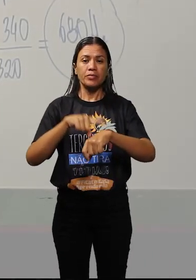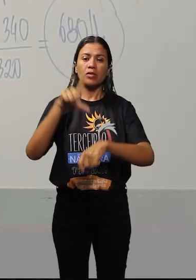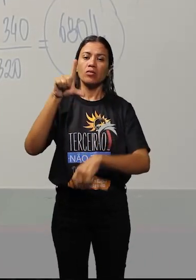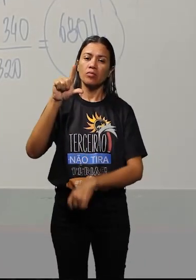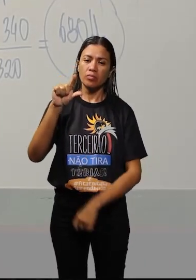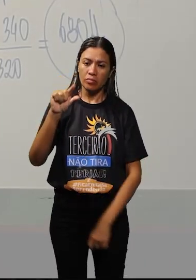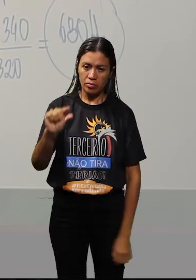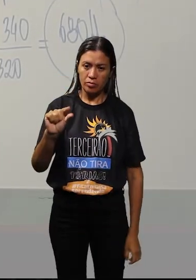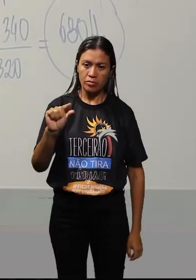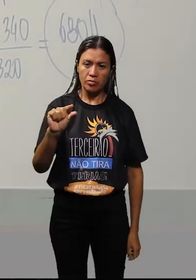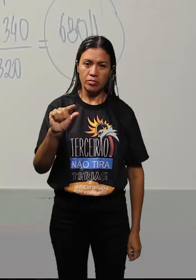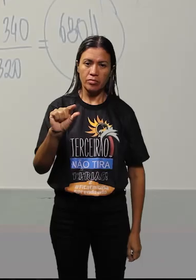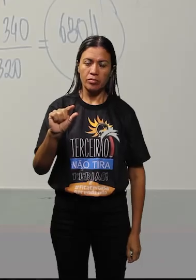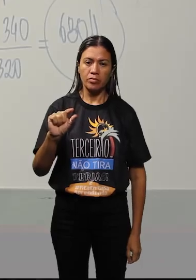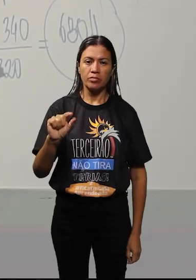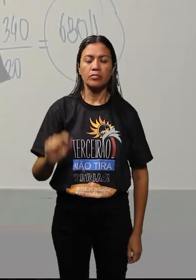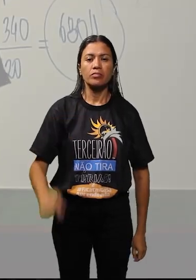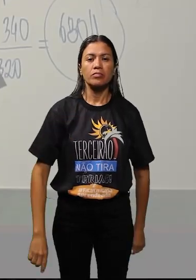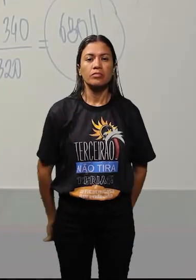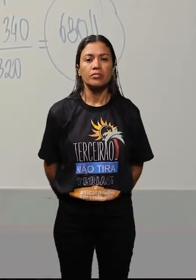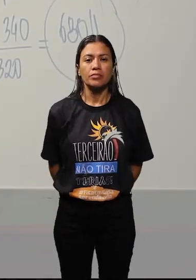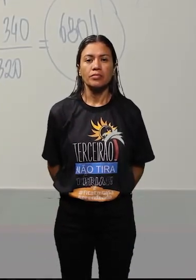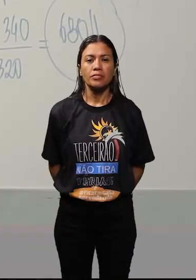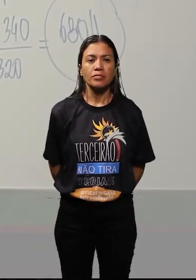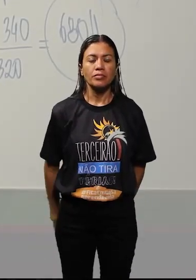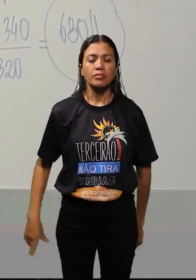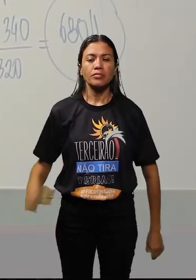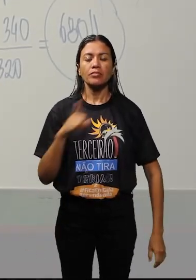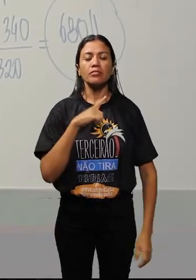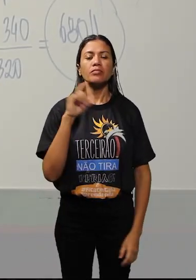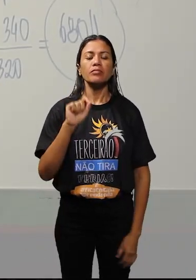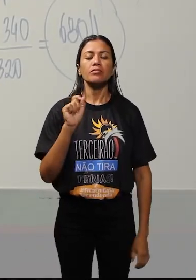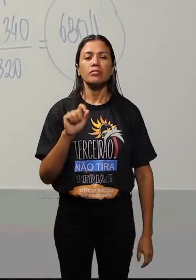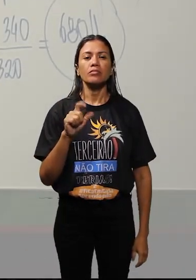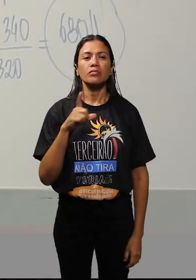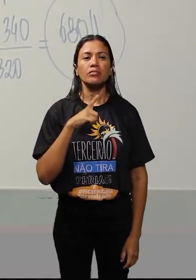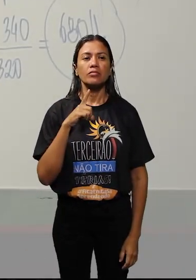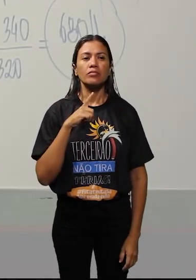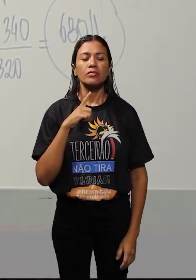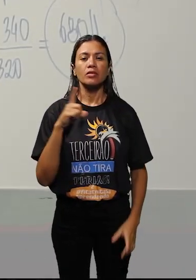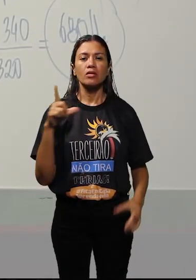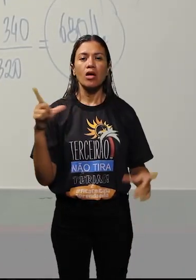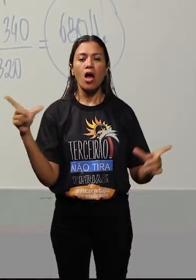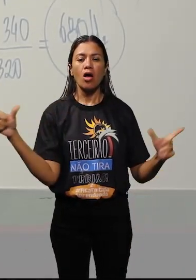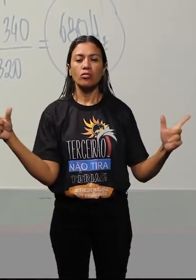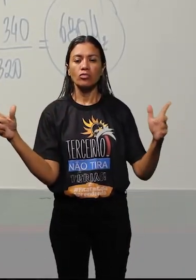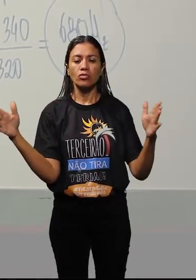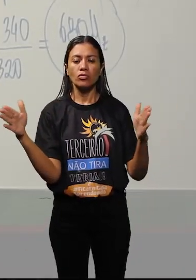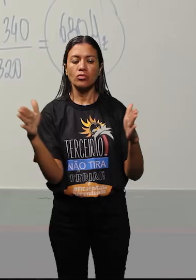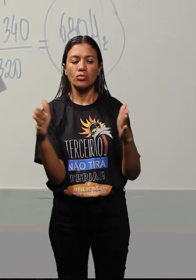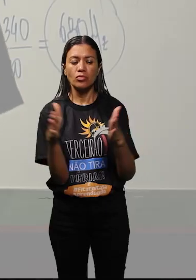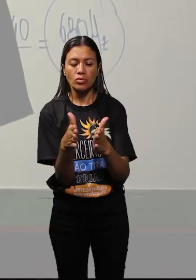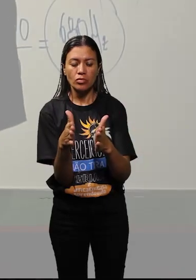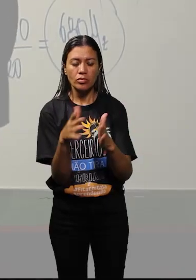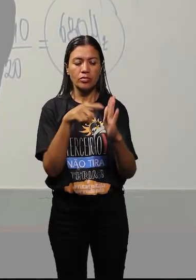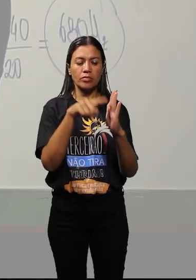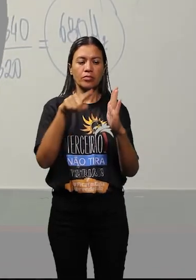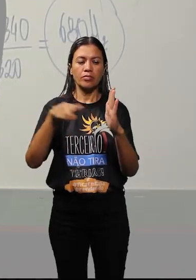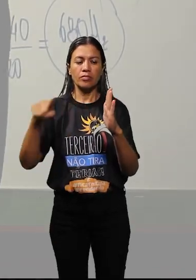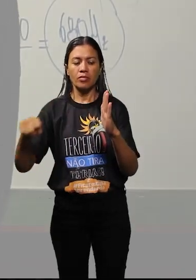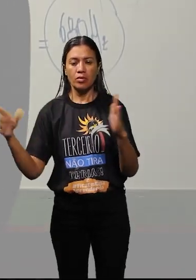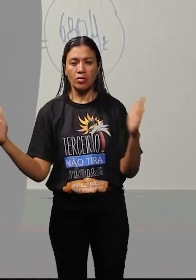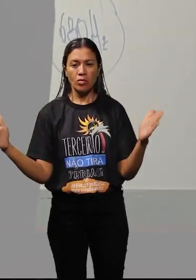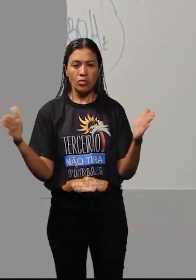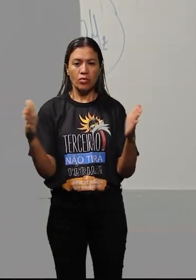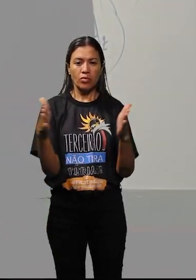vai acontecer com a frequência? Ela vai aumentar. E por isso que eu vou perceber o som com uma frequência maior, um som mais agudo. Se eu colocar a